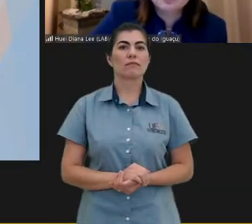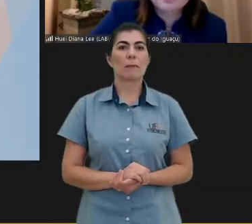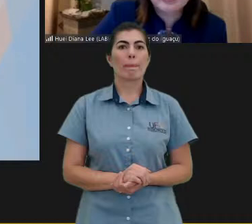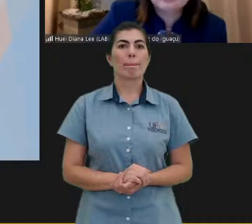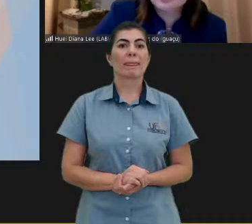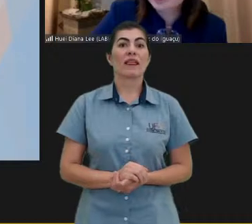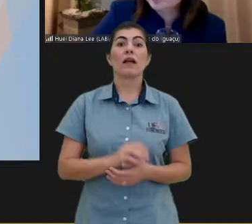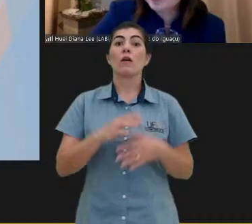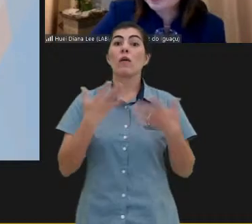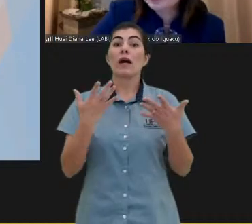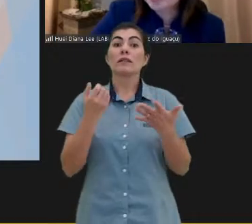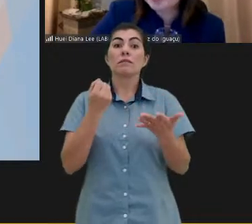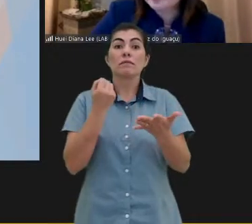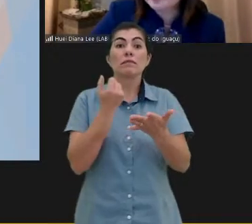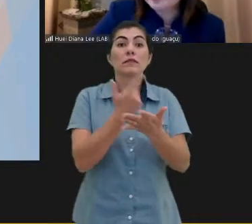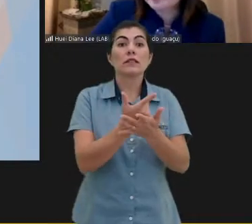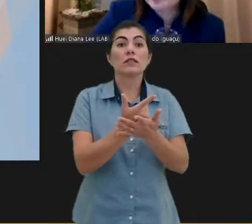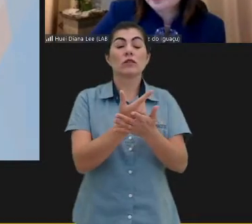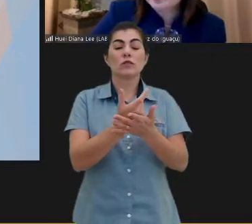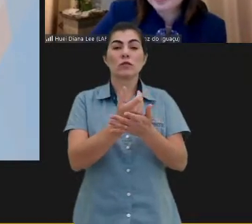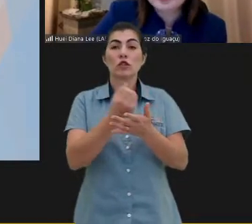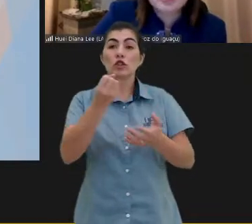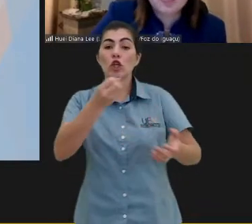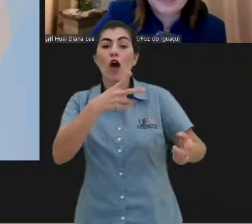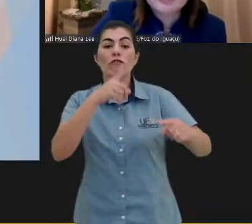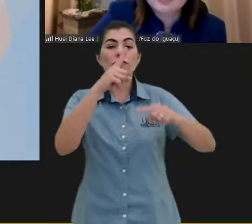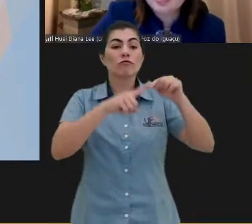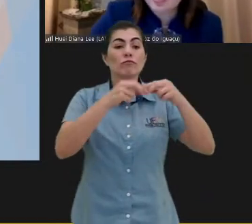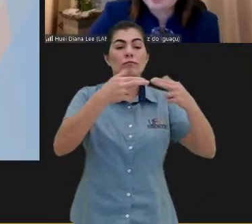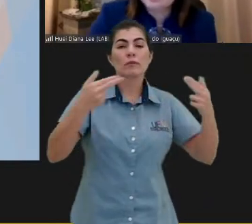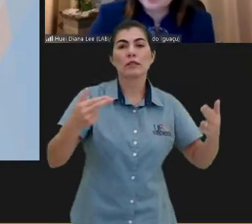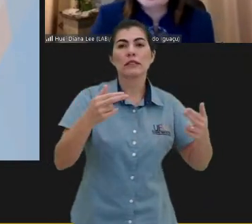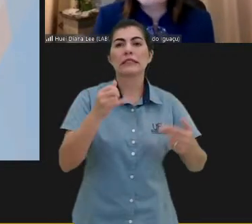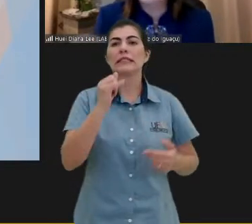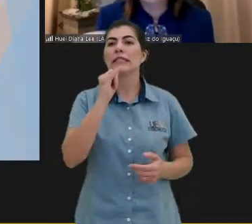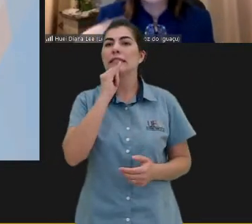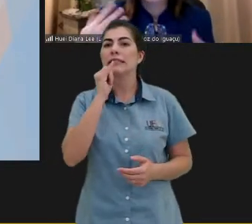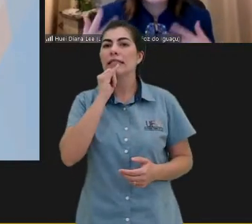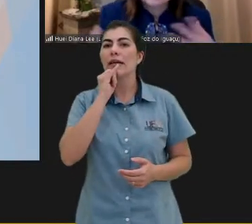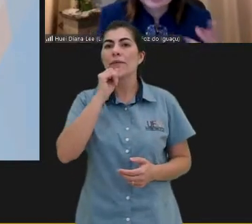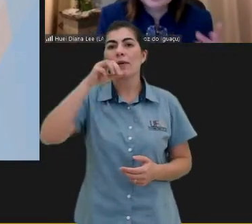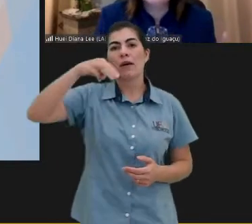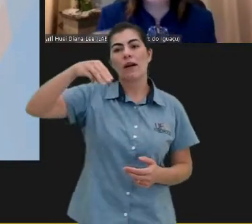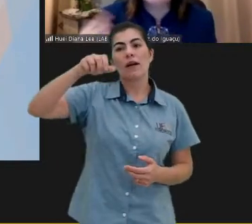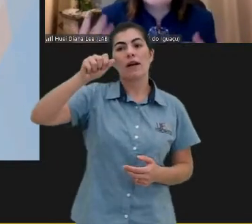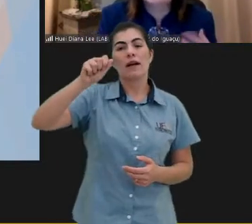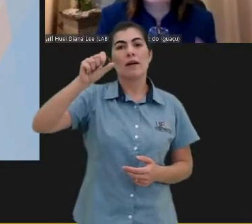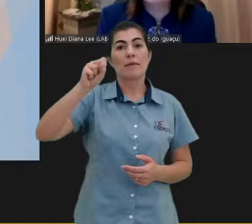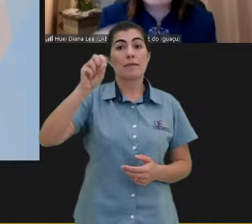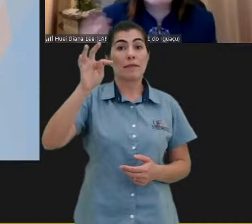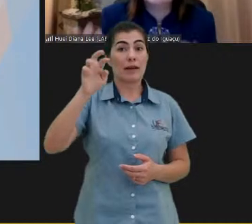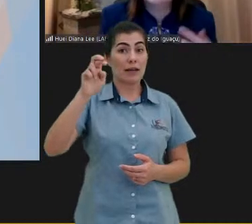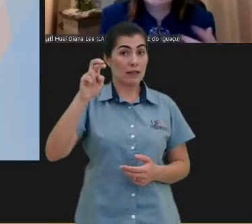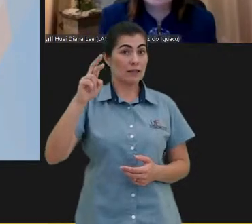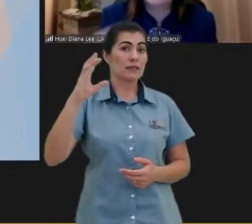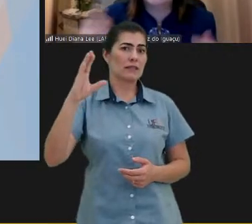gostariam de comprar um novo produto X? Por exemplo, a Mastercard fez e faz ainda vários trabalhos com